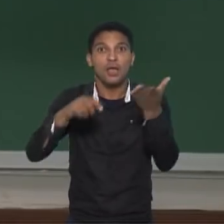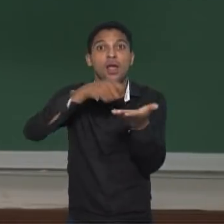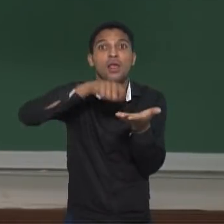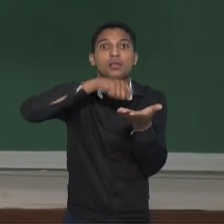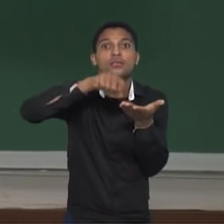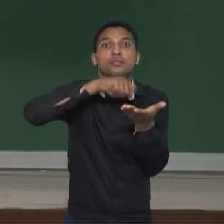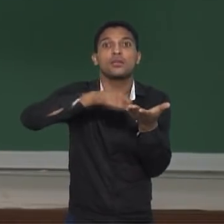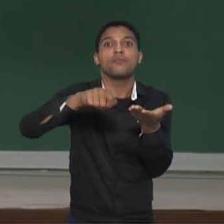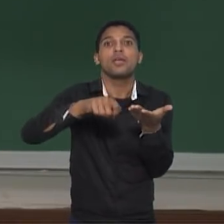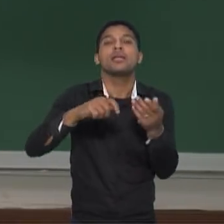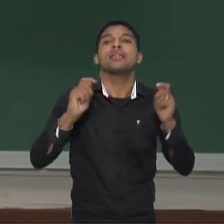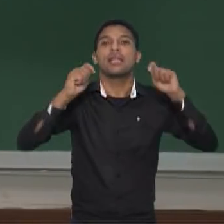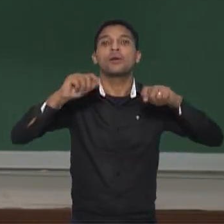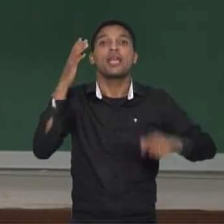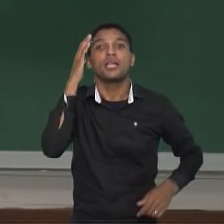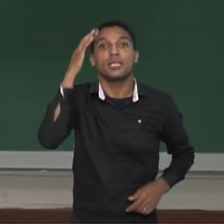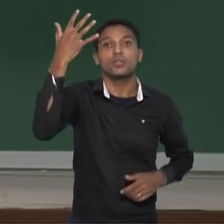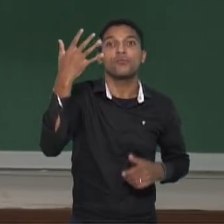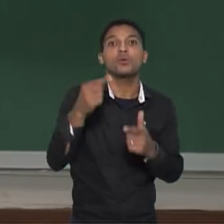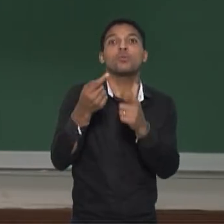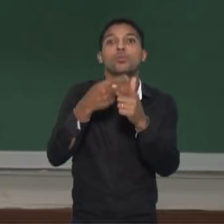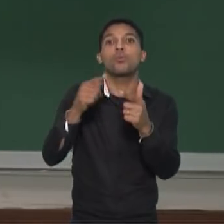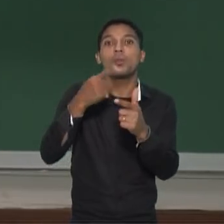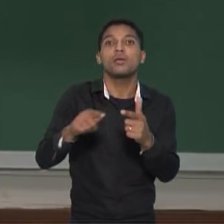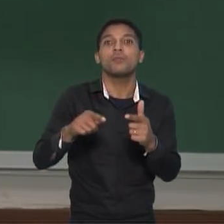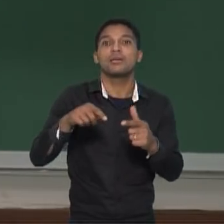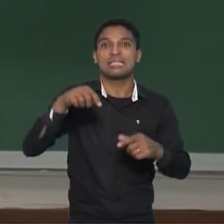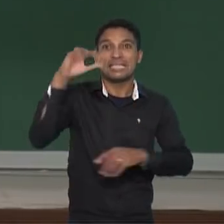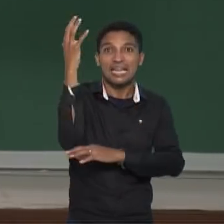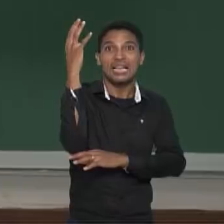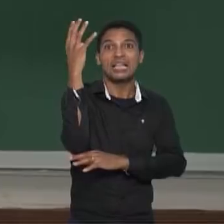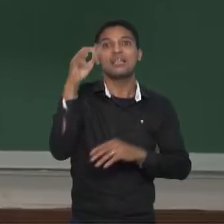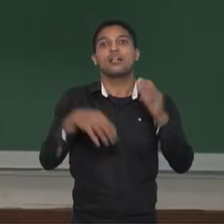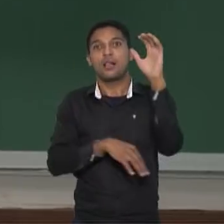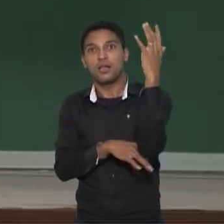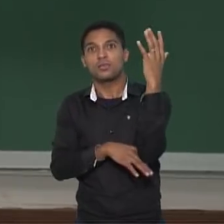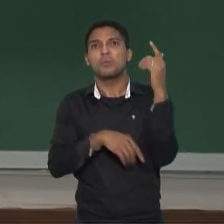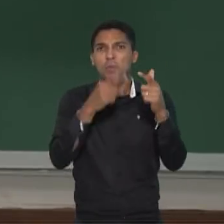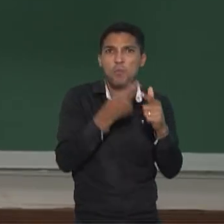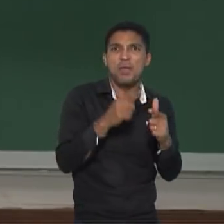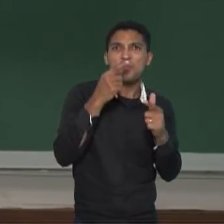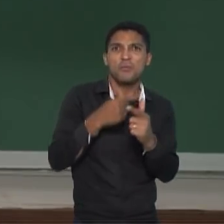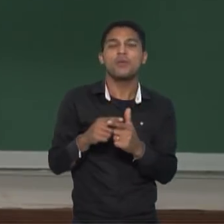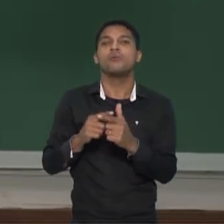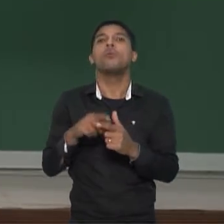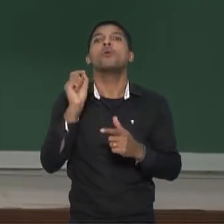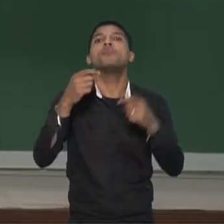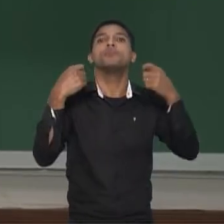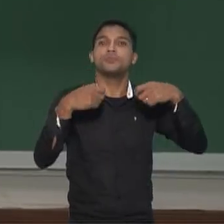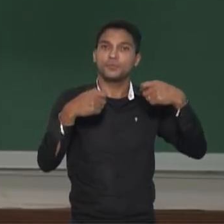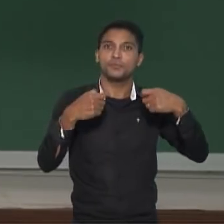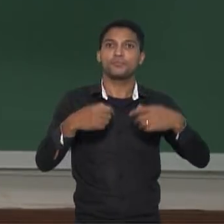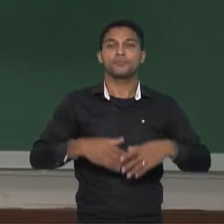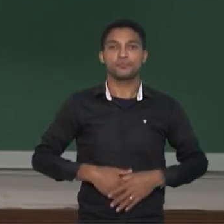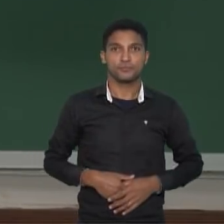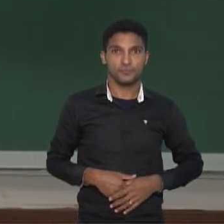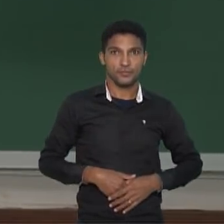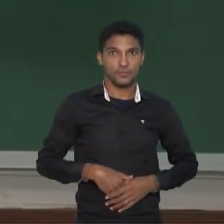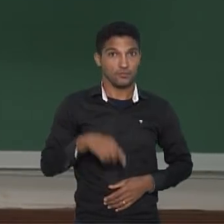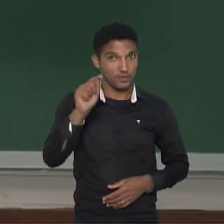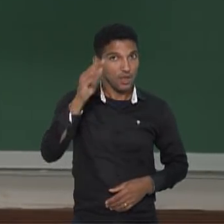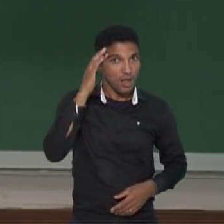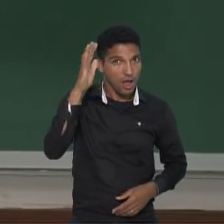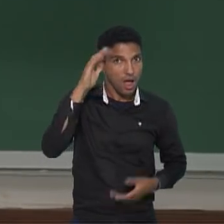como possíveis soluções para amenizar esses danos à natureza, né? A gente não vai ter muitas aulas sobre esse tema,